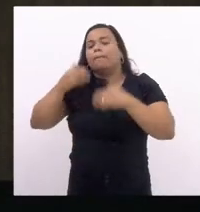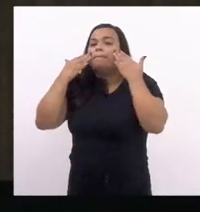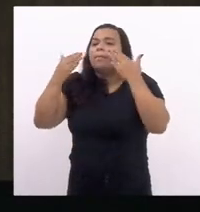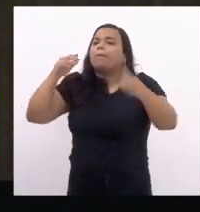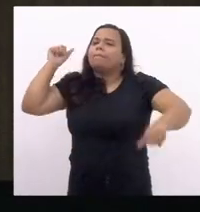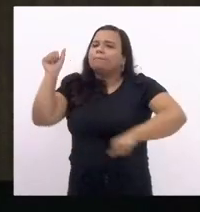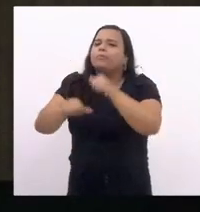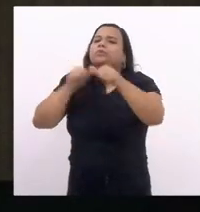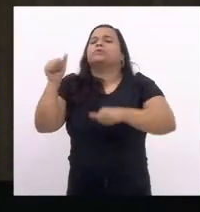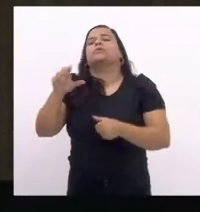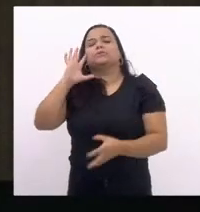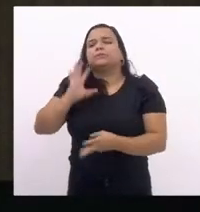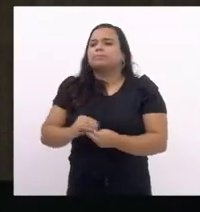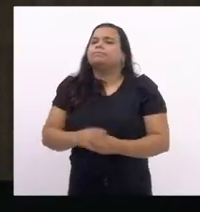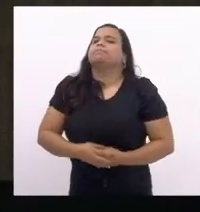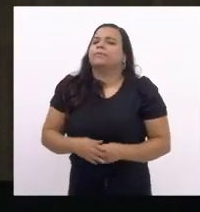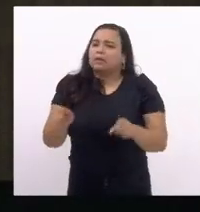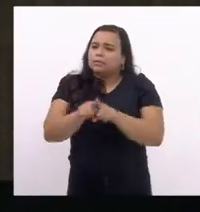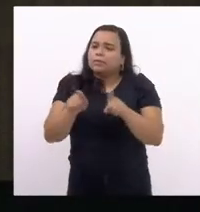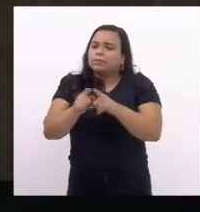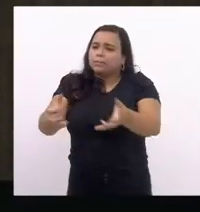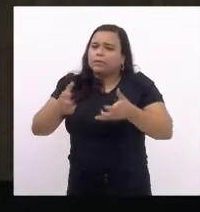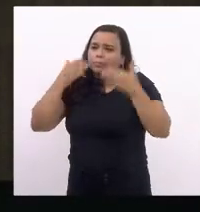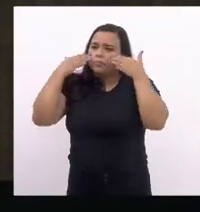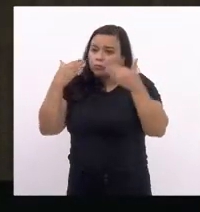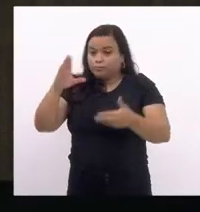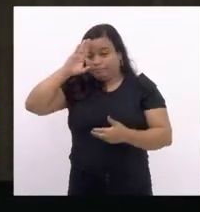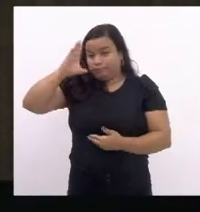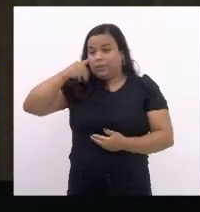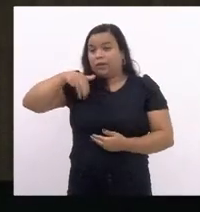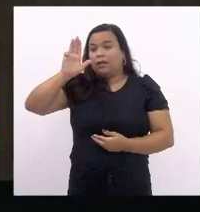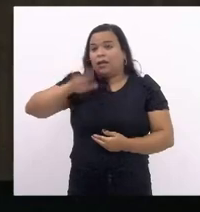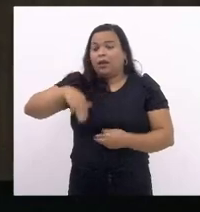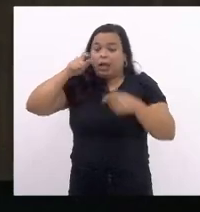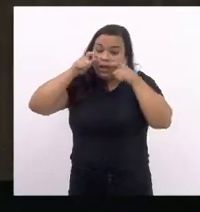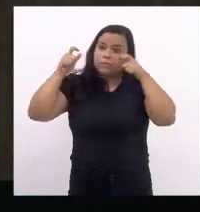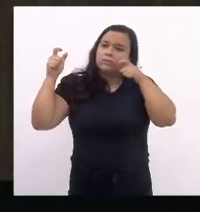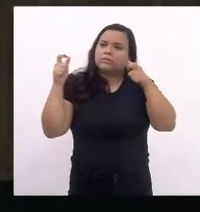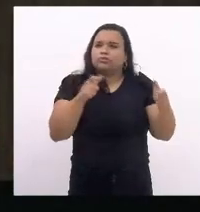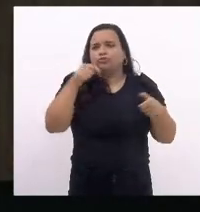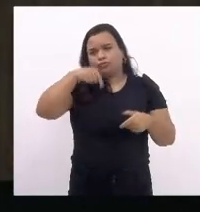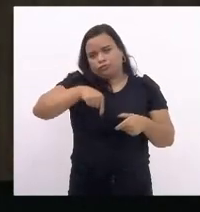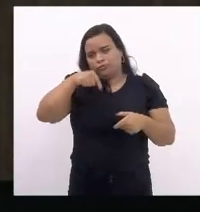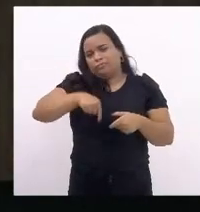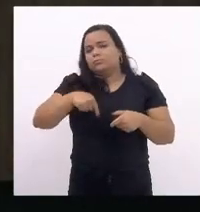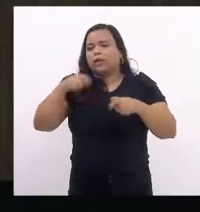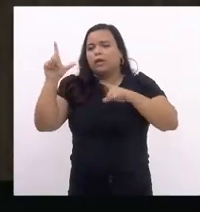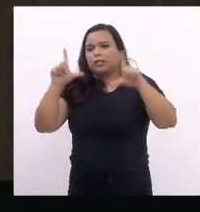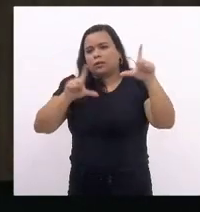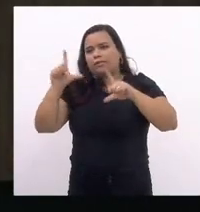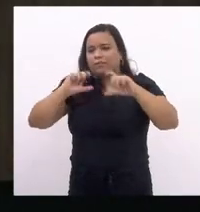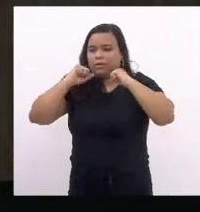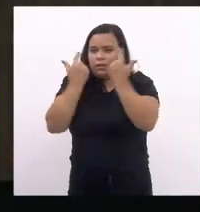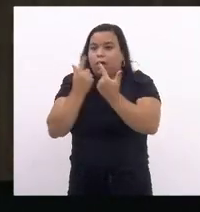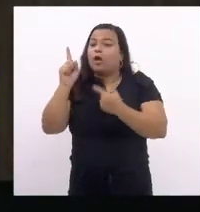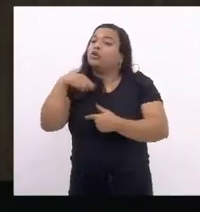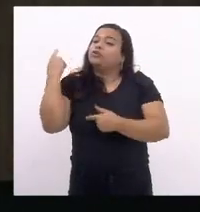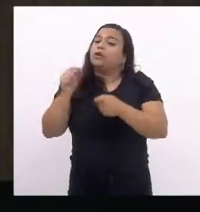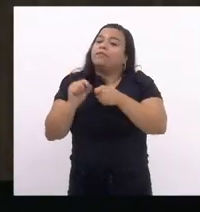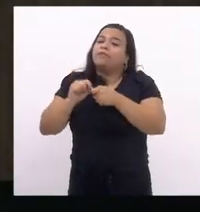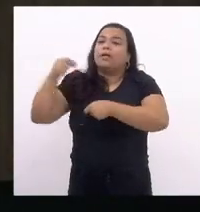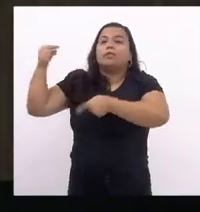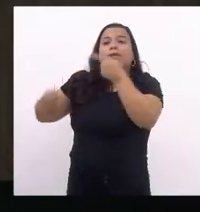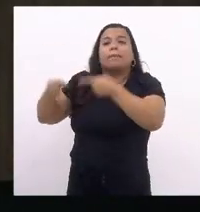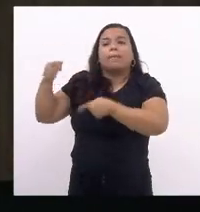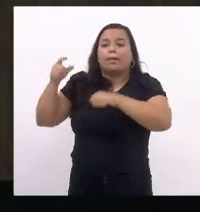quero também, presidente, destacar, especialmente para quem está nos assistindo na TV Alerj, é que a gente acabou de fazer um debate muito importante,